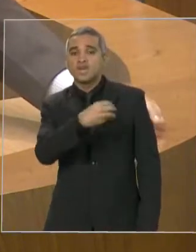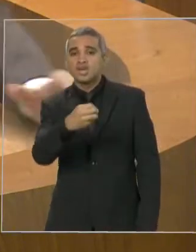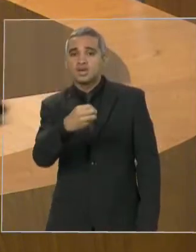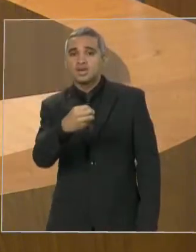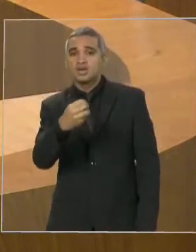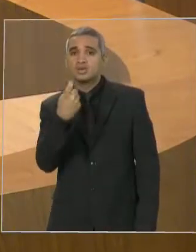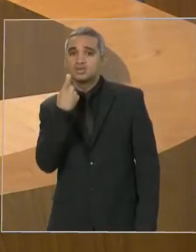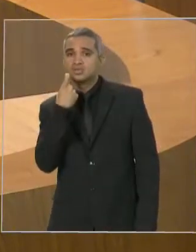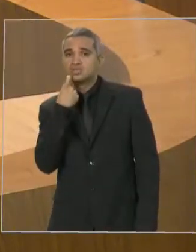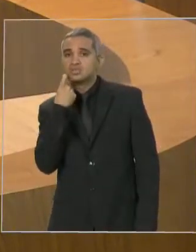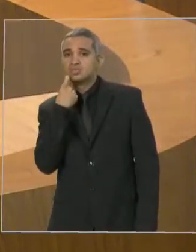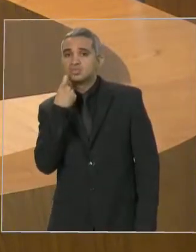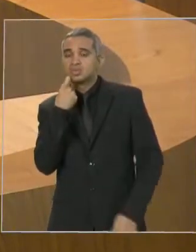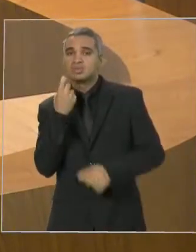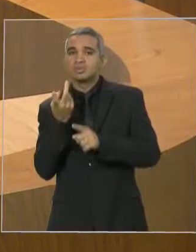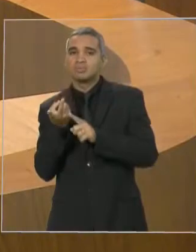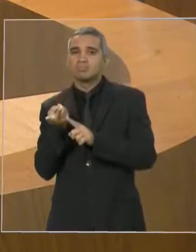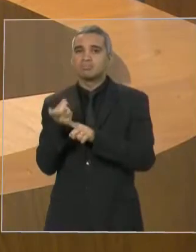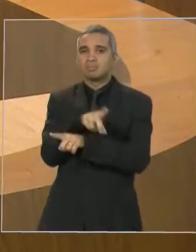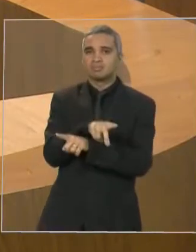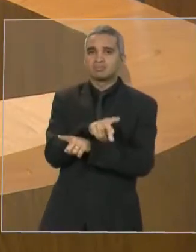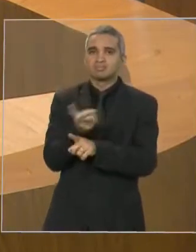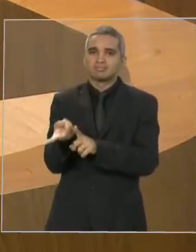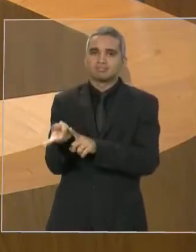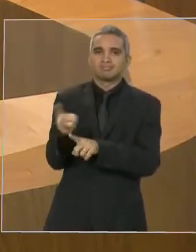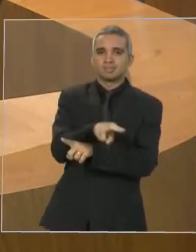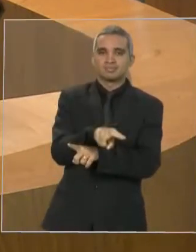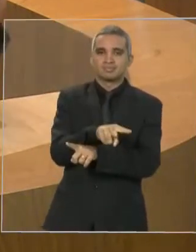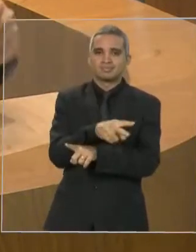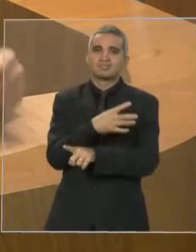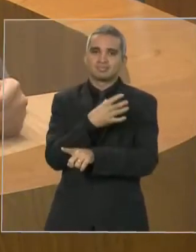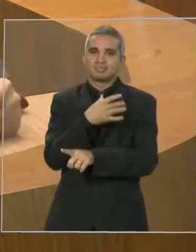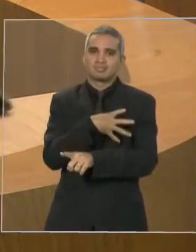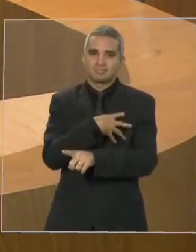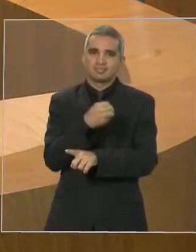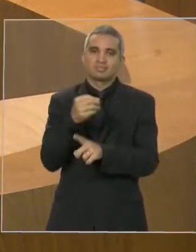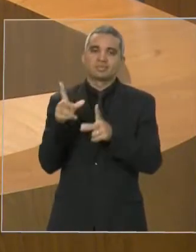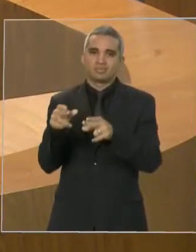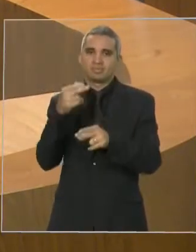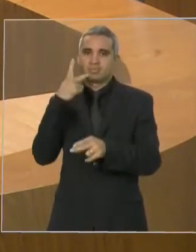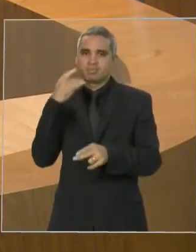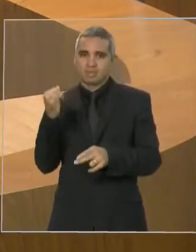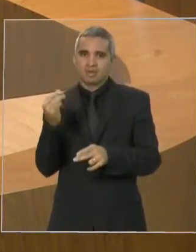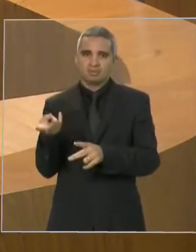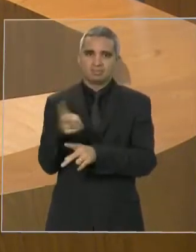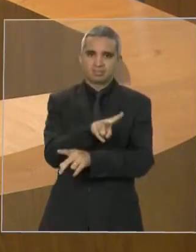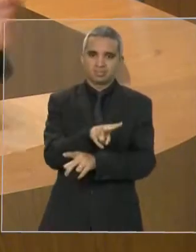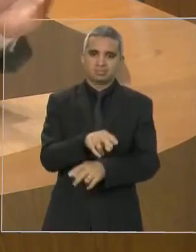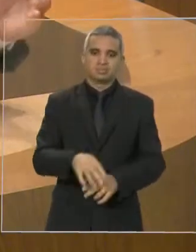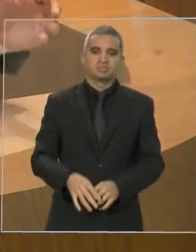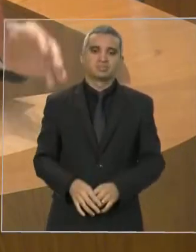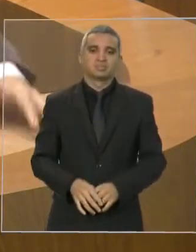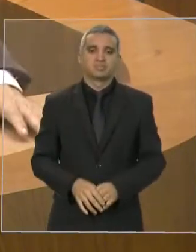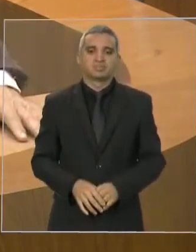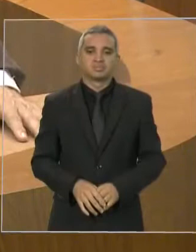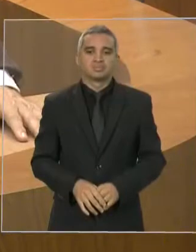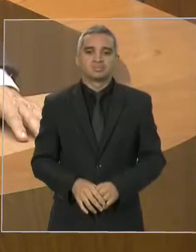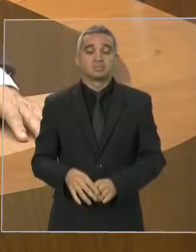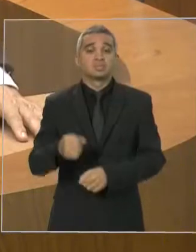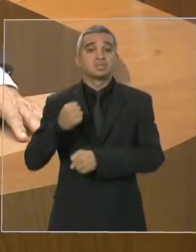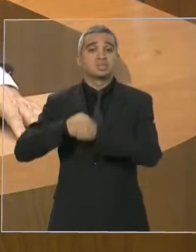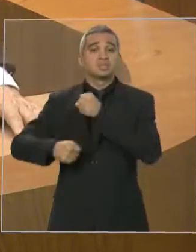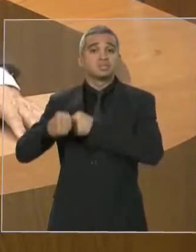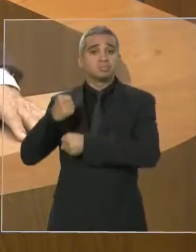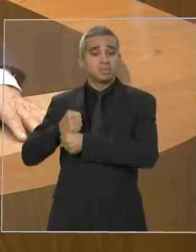é. Parece que não errou. Porque desde o ano passado que vem se arrastando